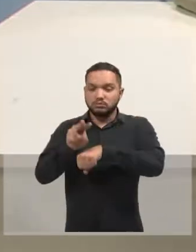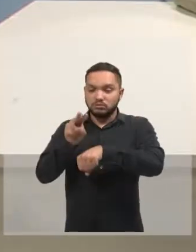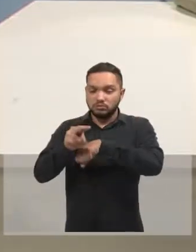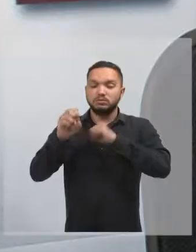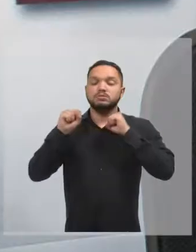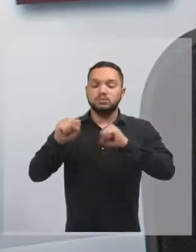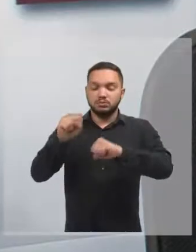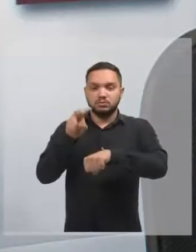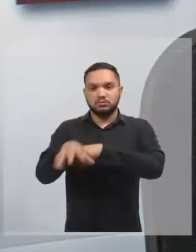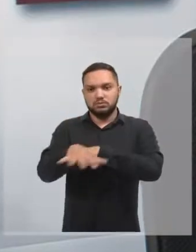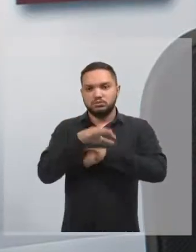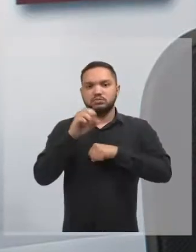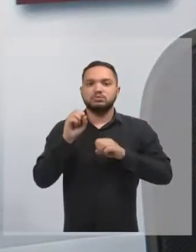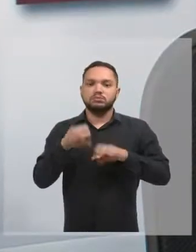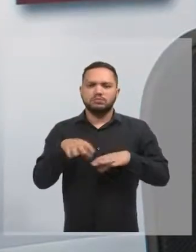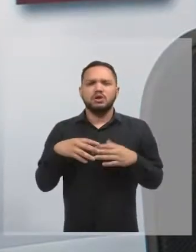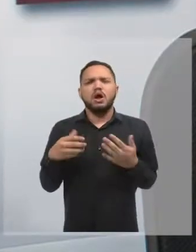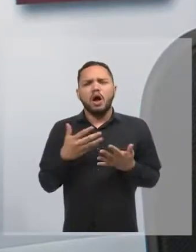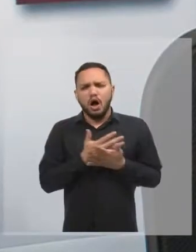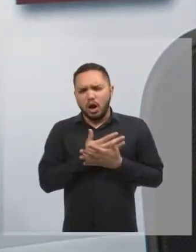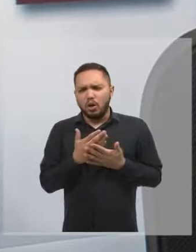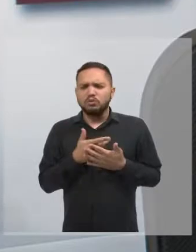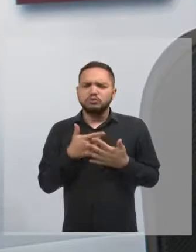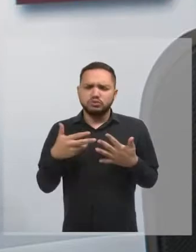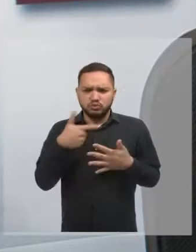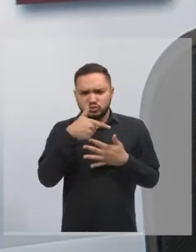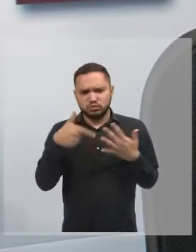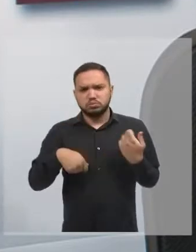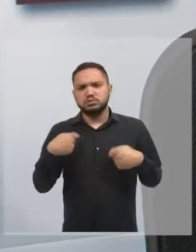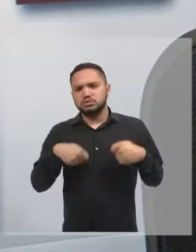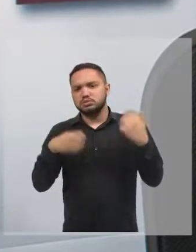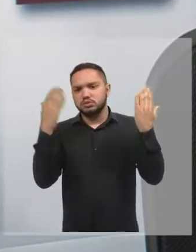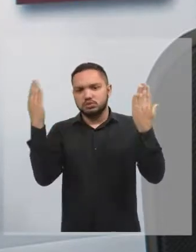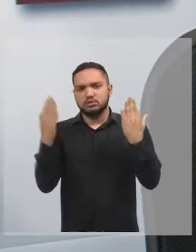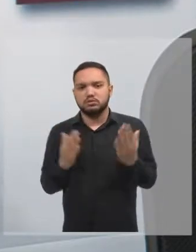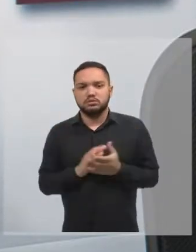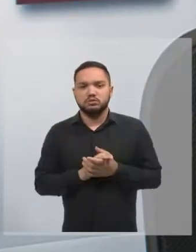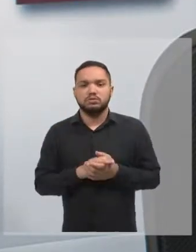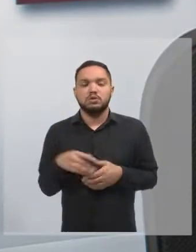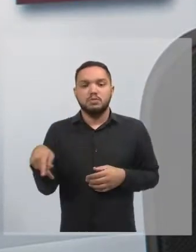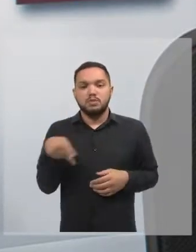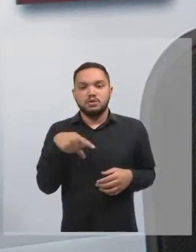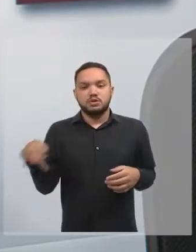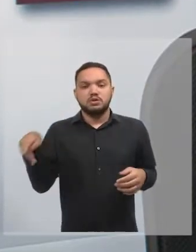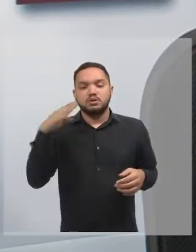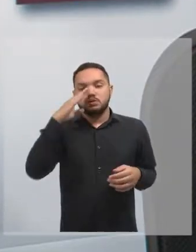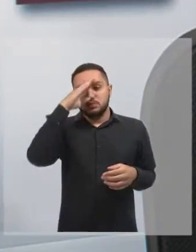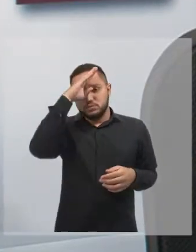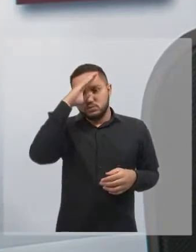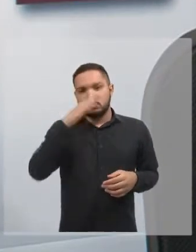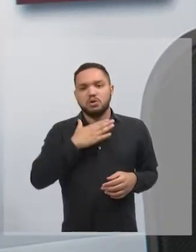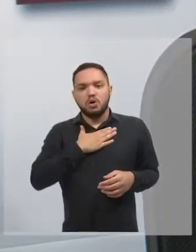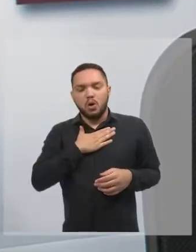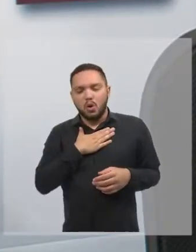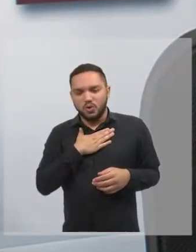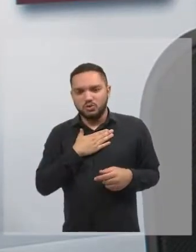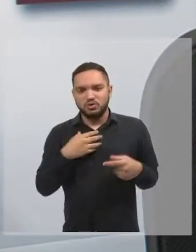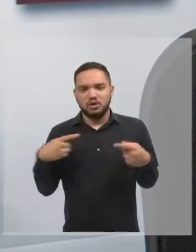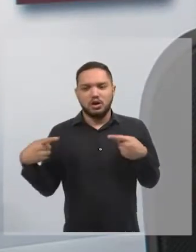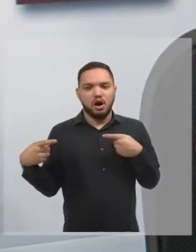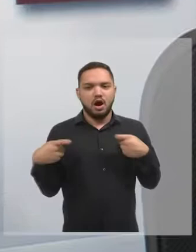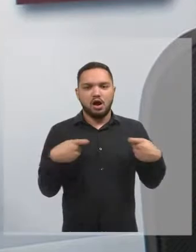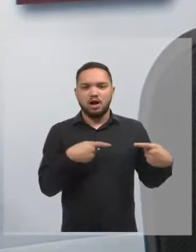de fatores que precisam bem ser analisados. O presidente Jair Messias Bolsonaro, ele gosta dessa